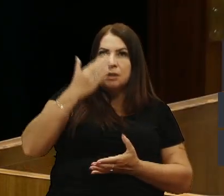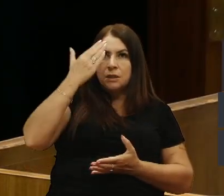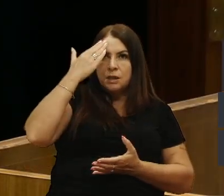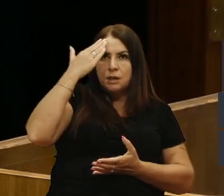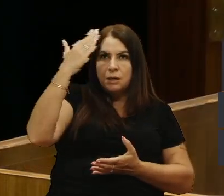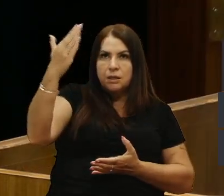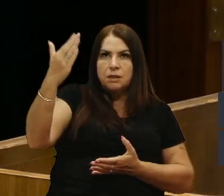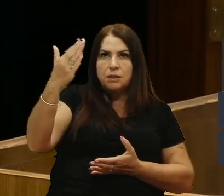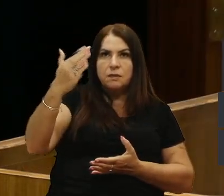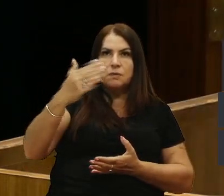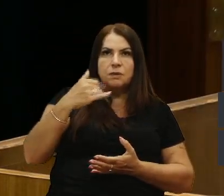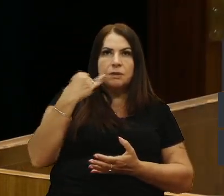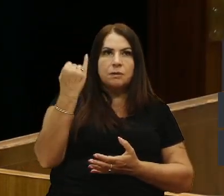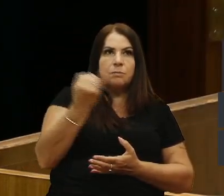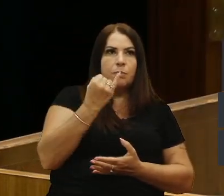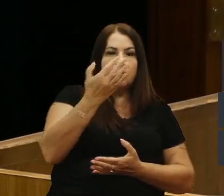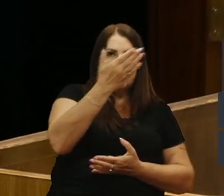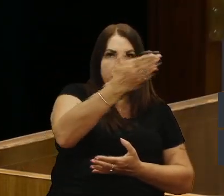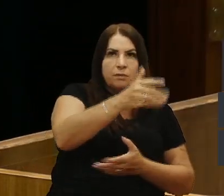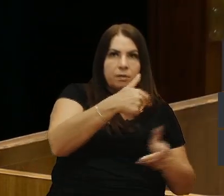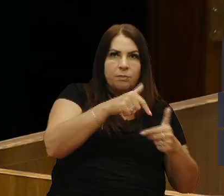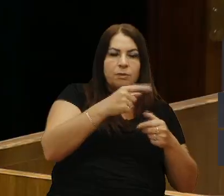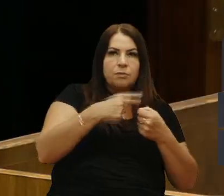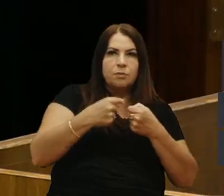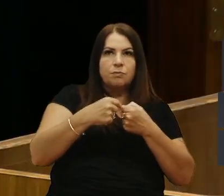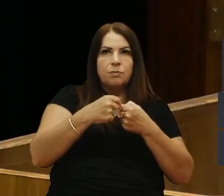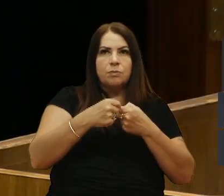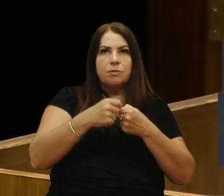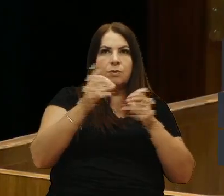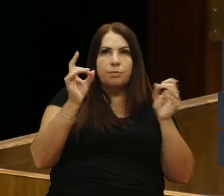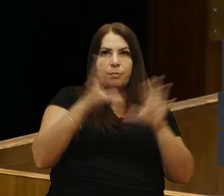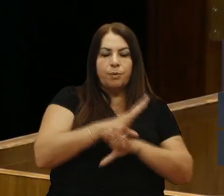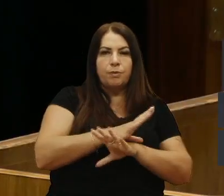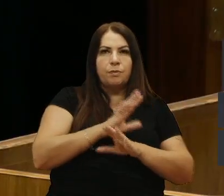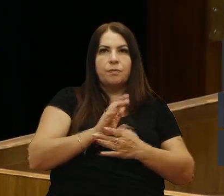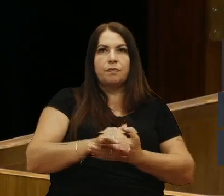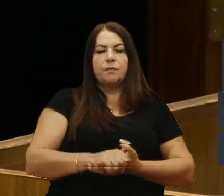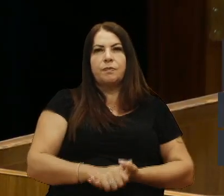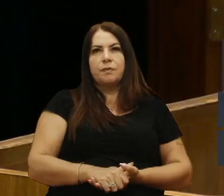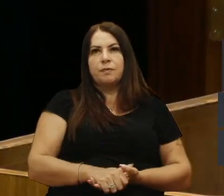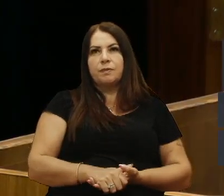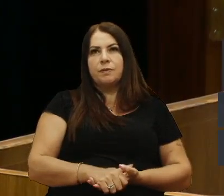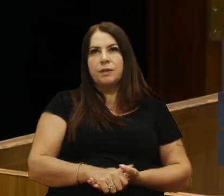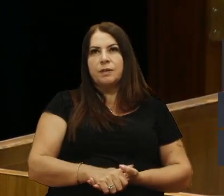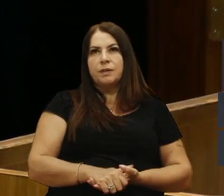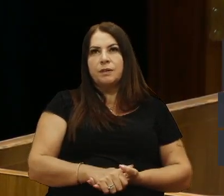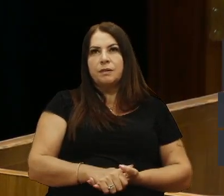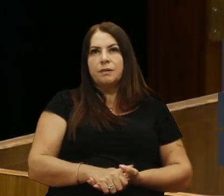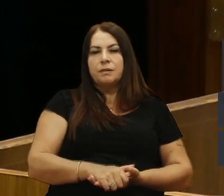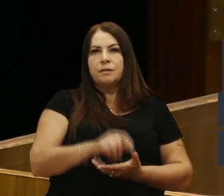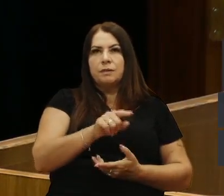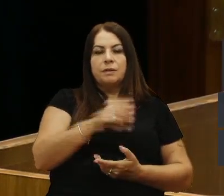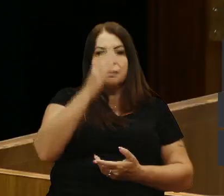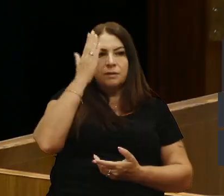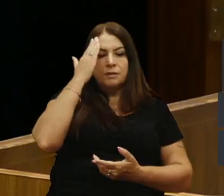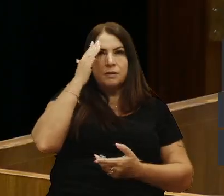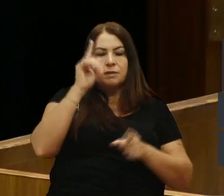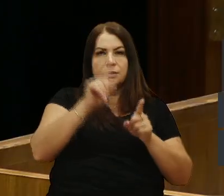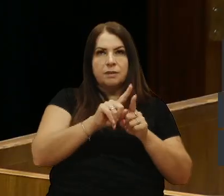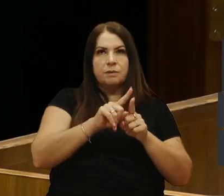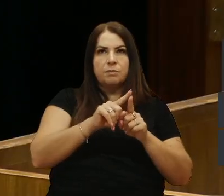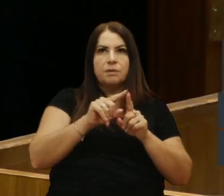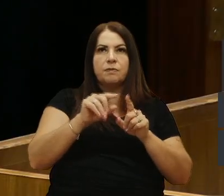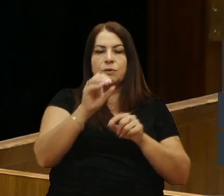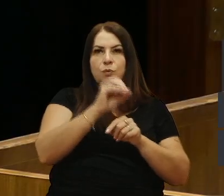agradecemos os relevantes serviços prestados pelo município de Caxias do Sul e pronto. A gente sabe que ele fez um excelente trabalho